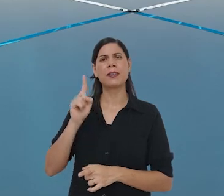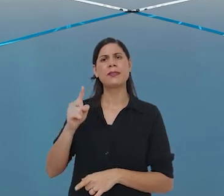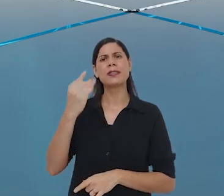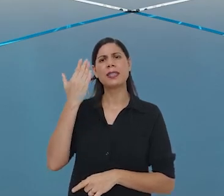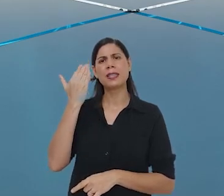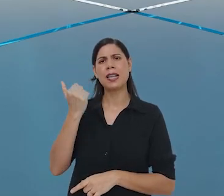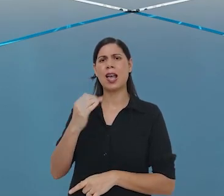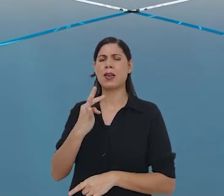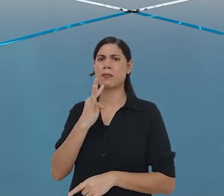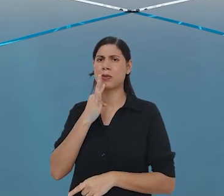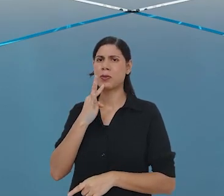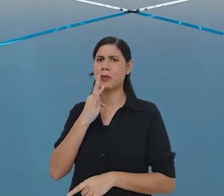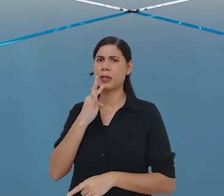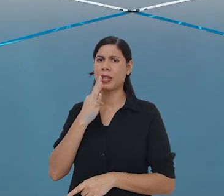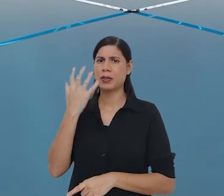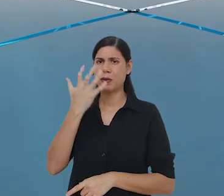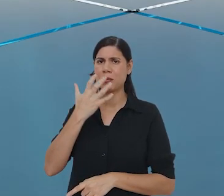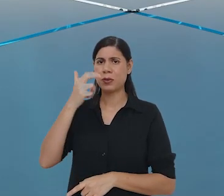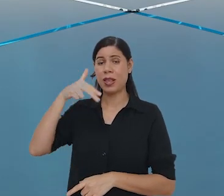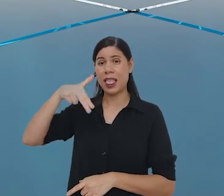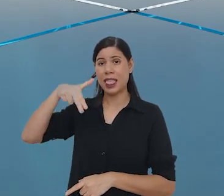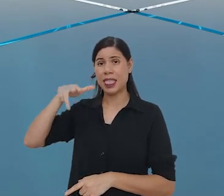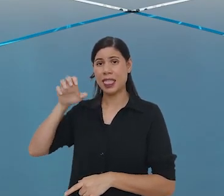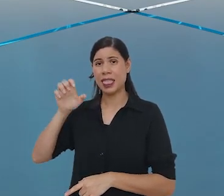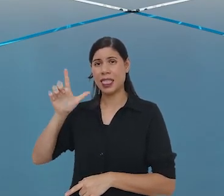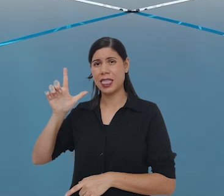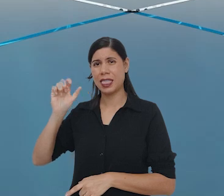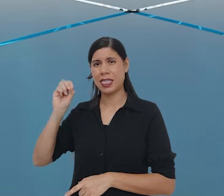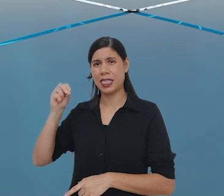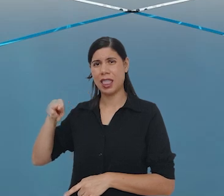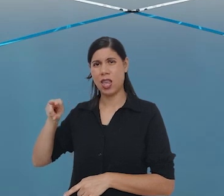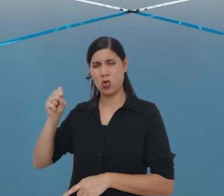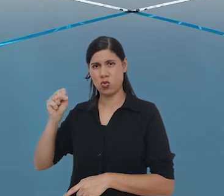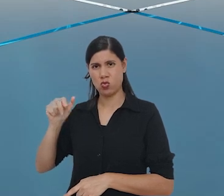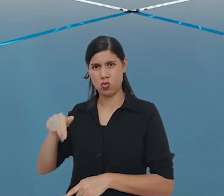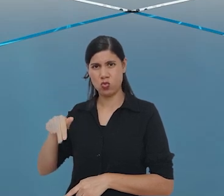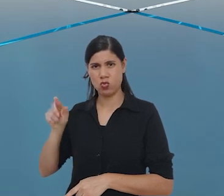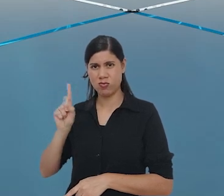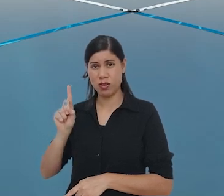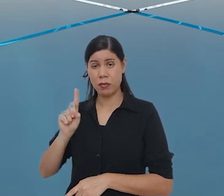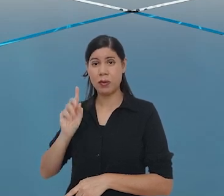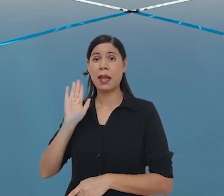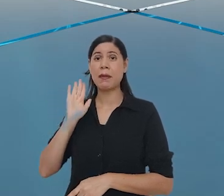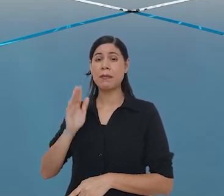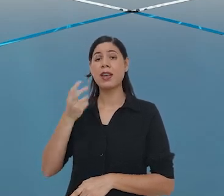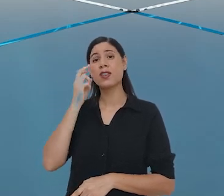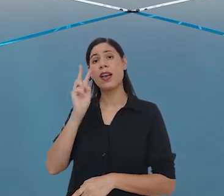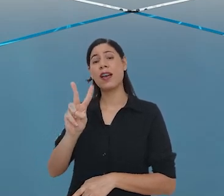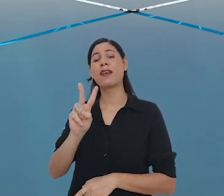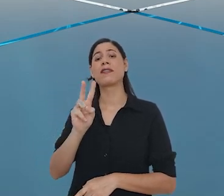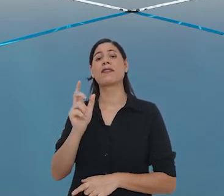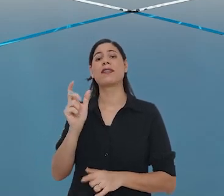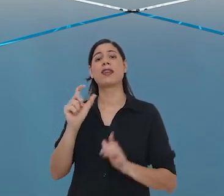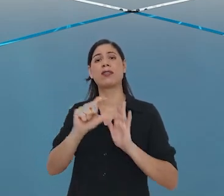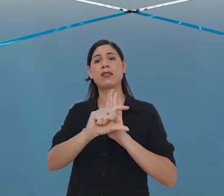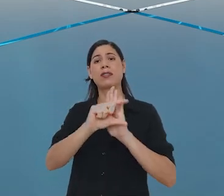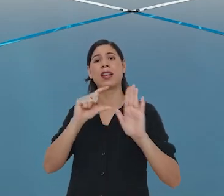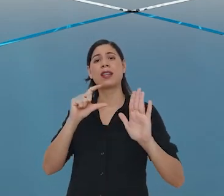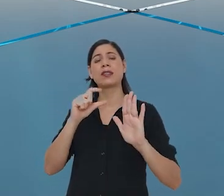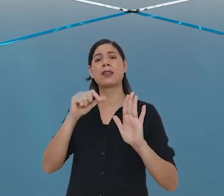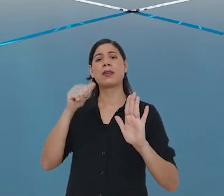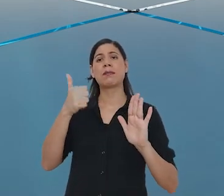Você conhece o compositor Nelson Biasoli? Provavelmente não, mas já deve ter ouvido o verso criado por ele